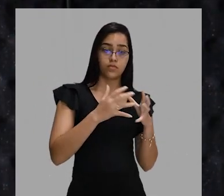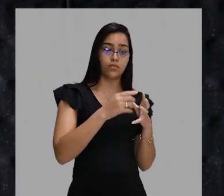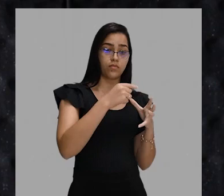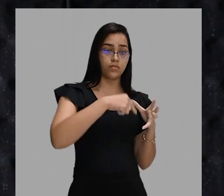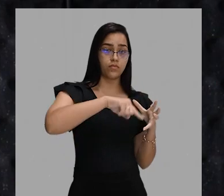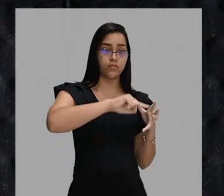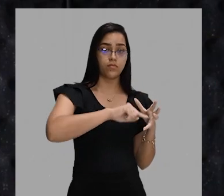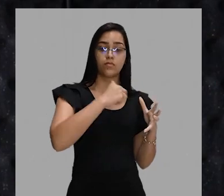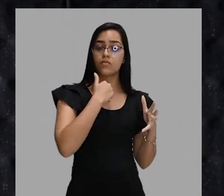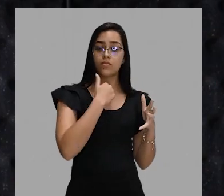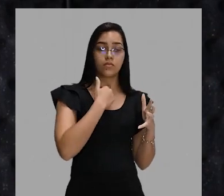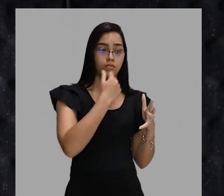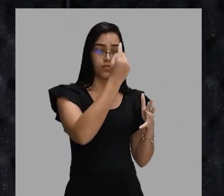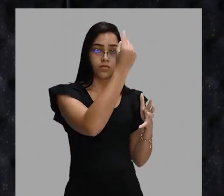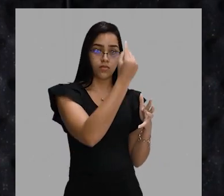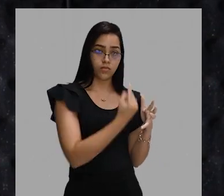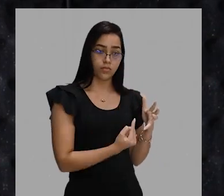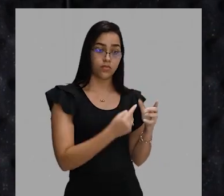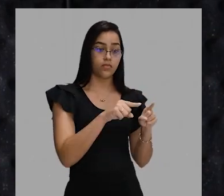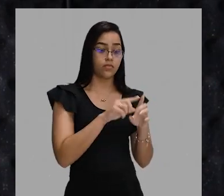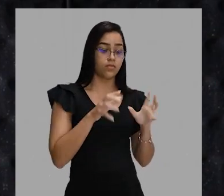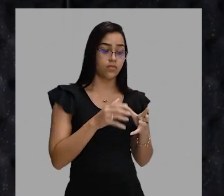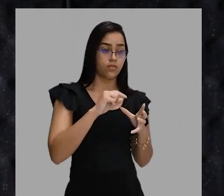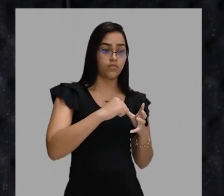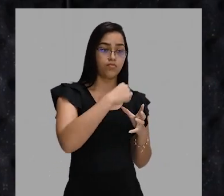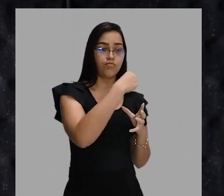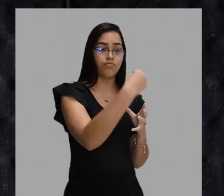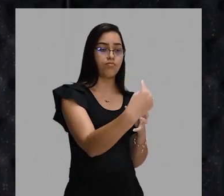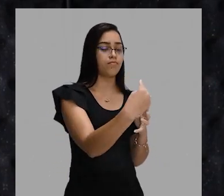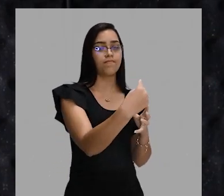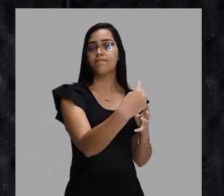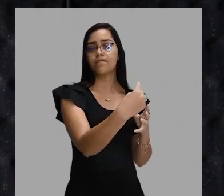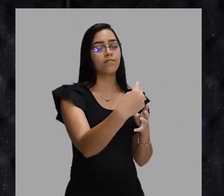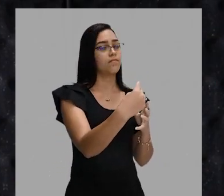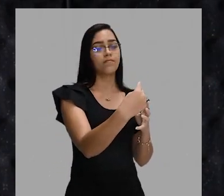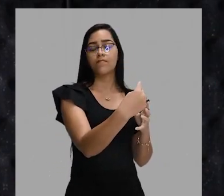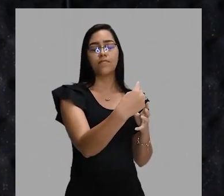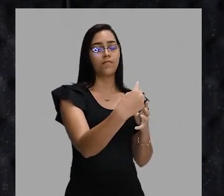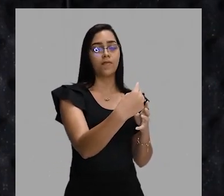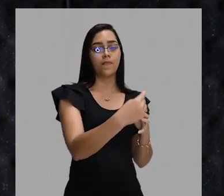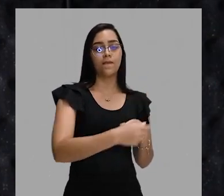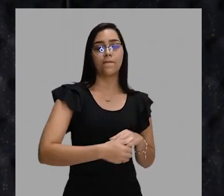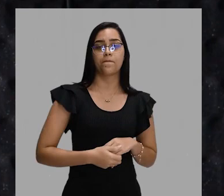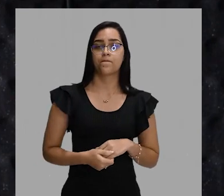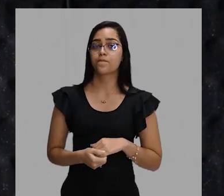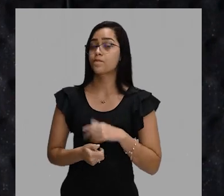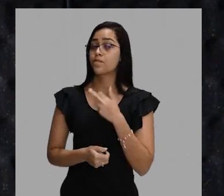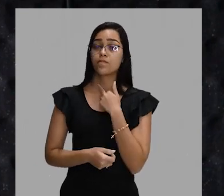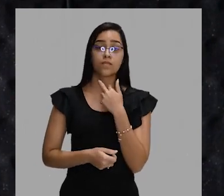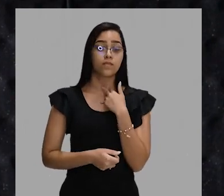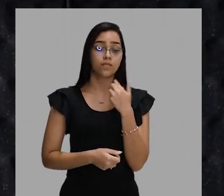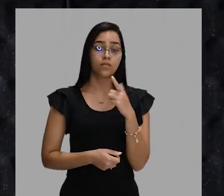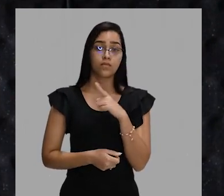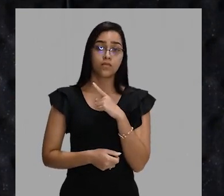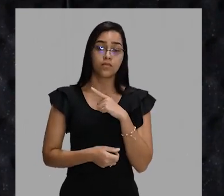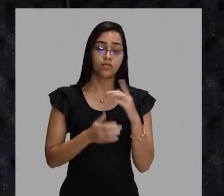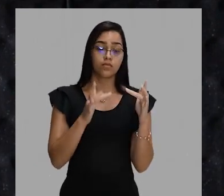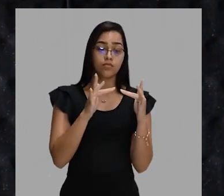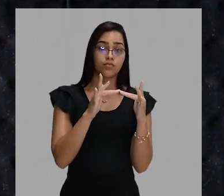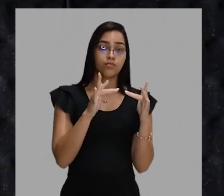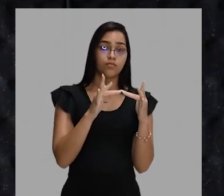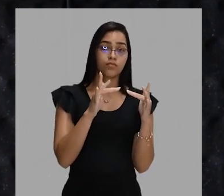grupo, eles não podem vir para cá e nem os daqui desse grupo de baixo podem vir para cá. Não pode haver